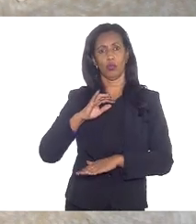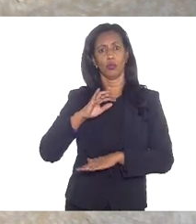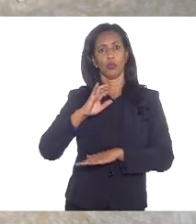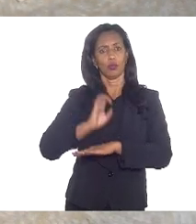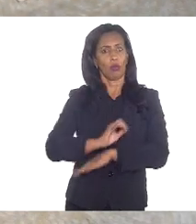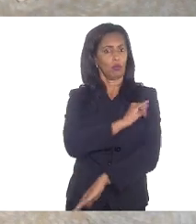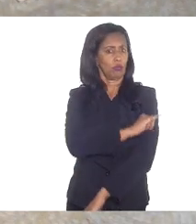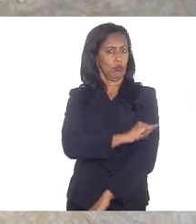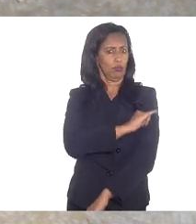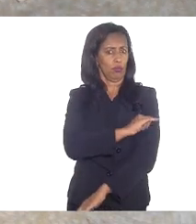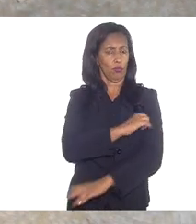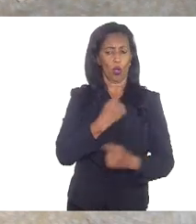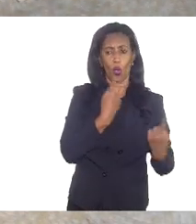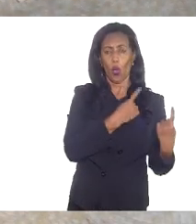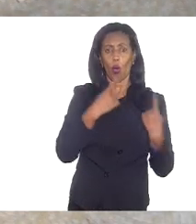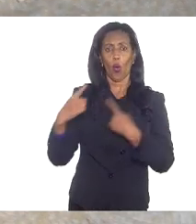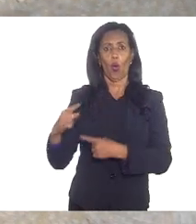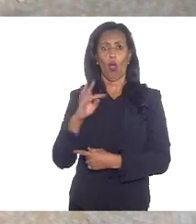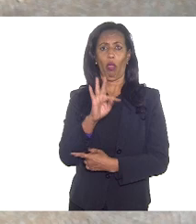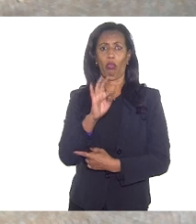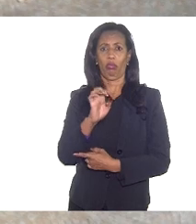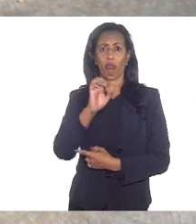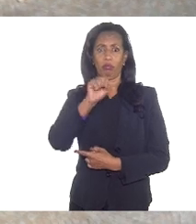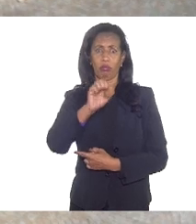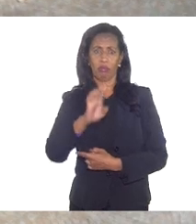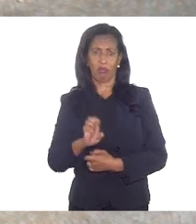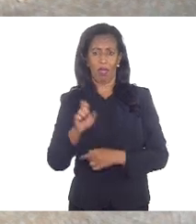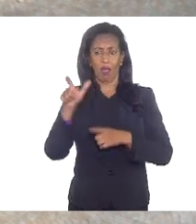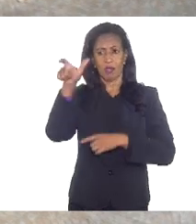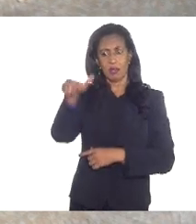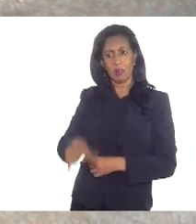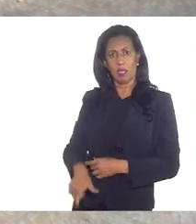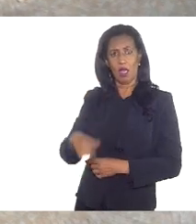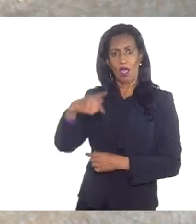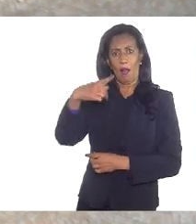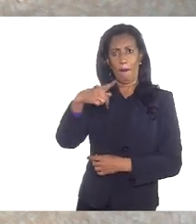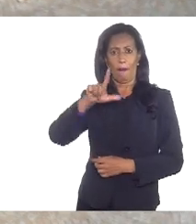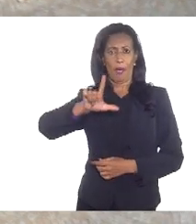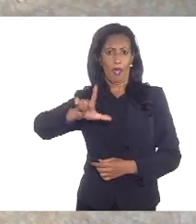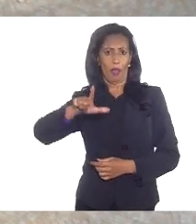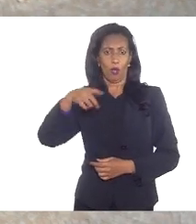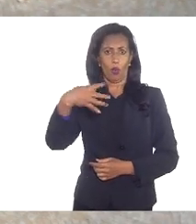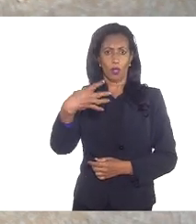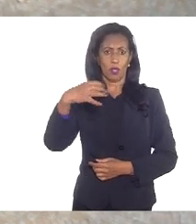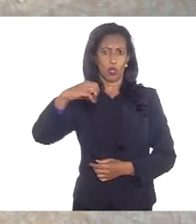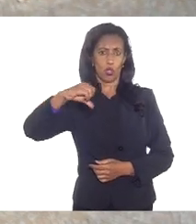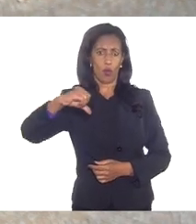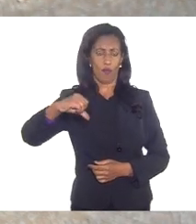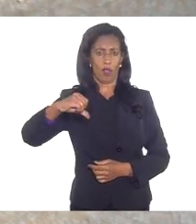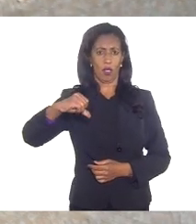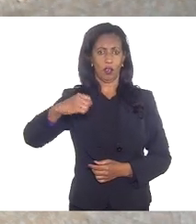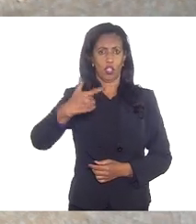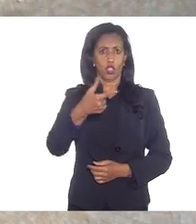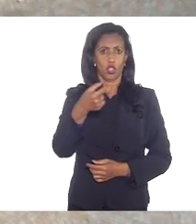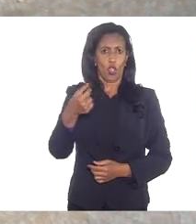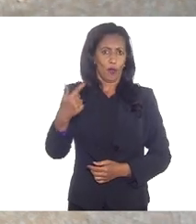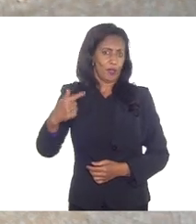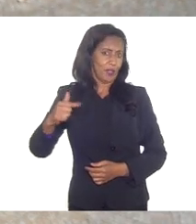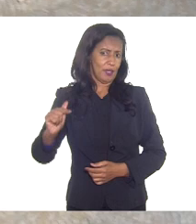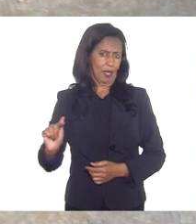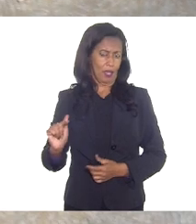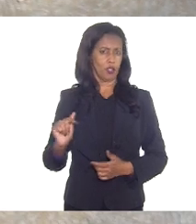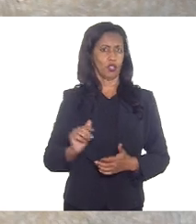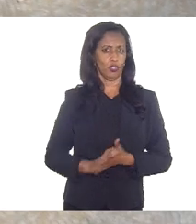CEDINDE, contra a tese do marco temporal e ao PL 490 de 2007. E